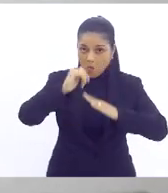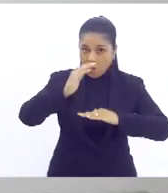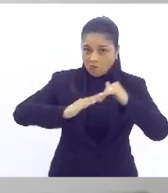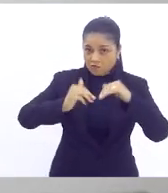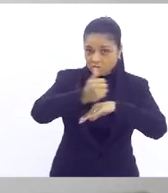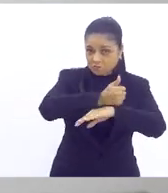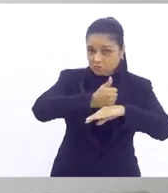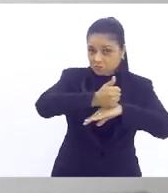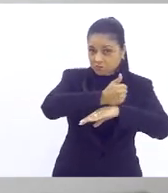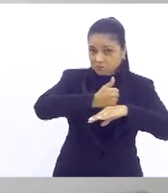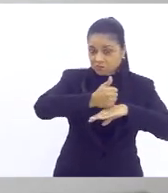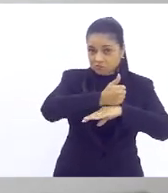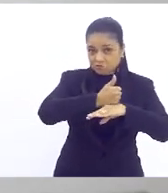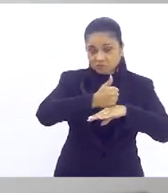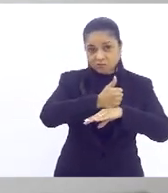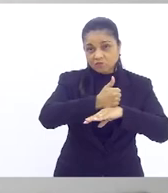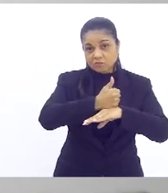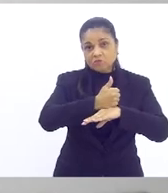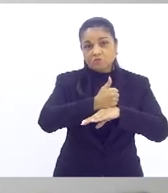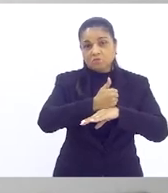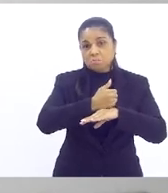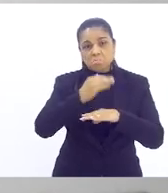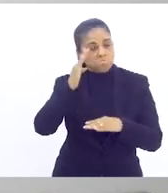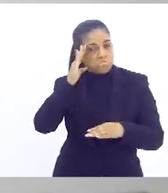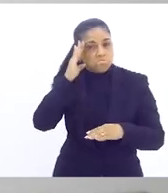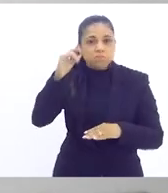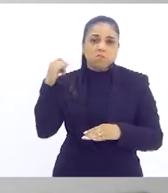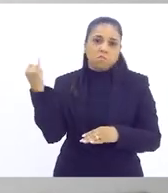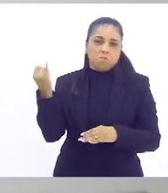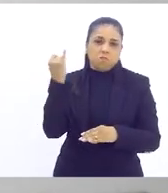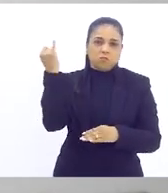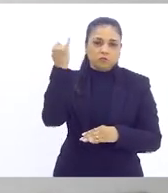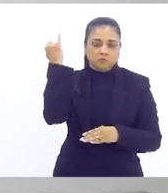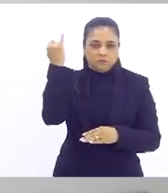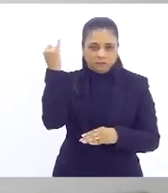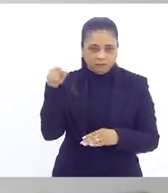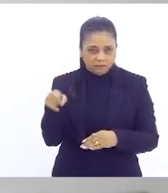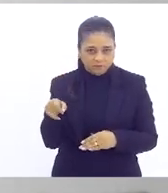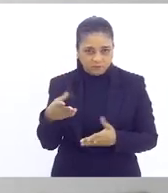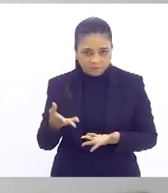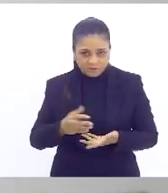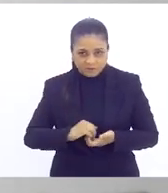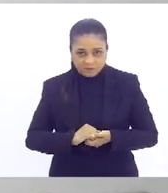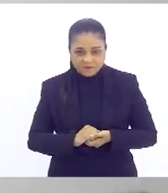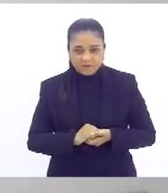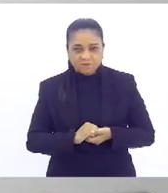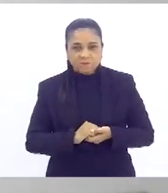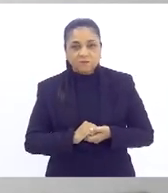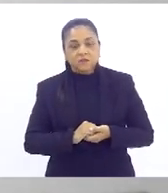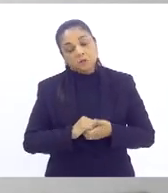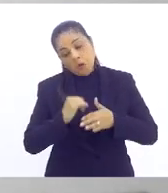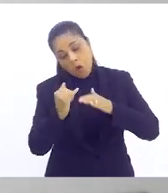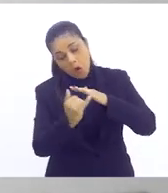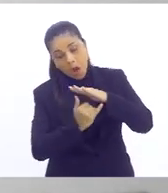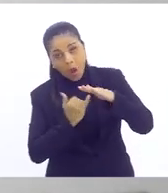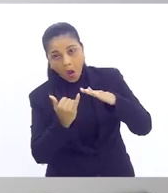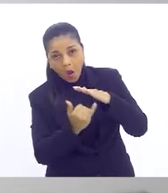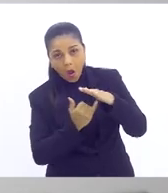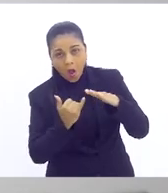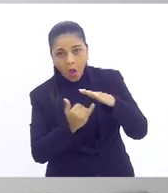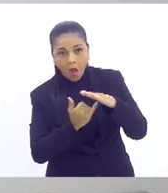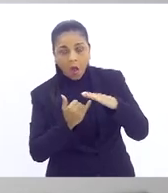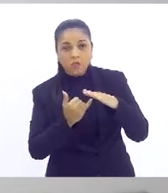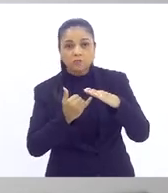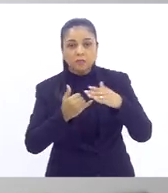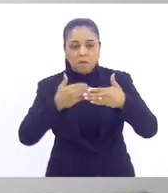absolutamente indispensável quer seja para os órgãos que trabalham com